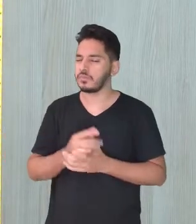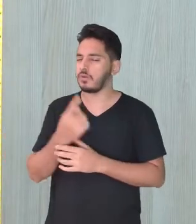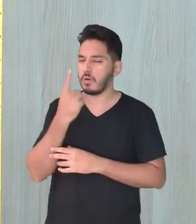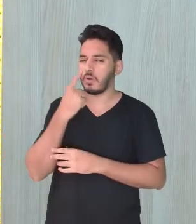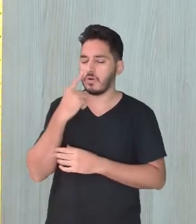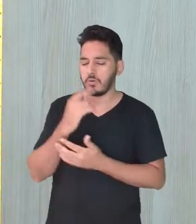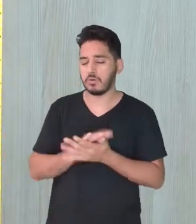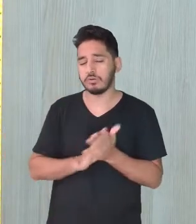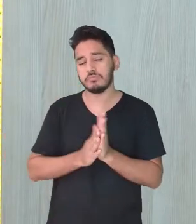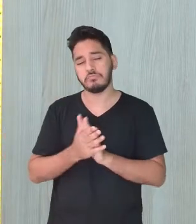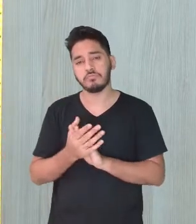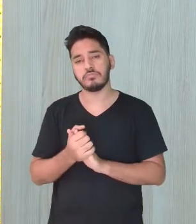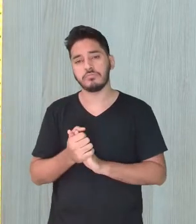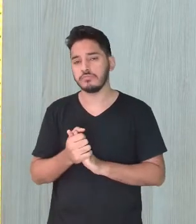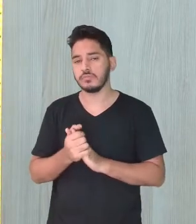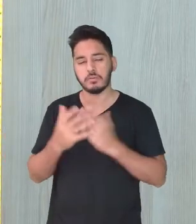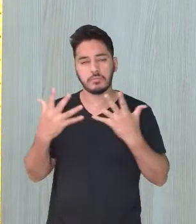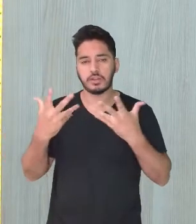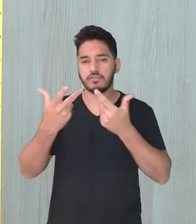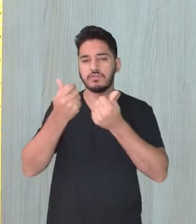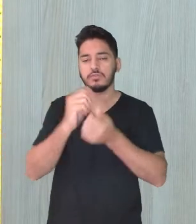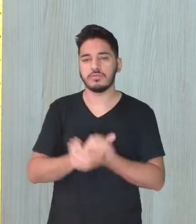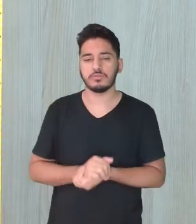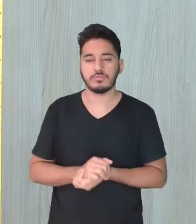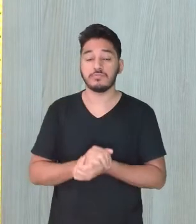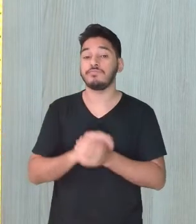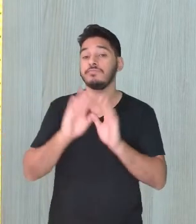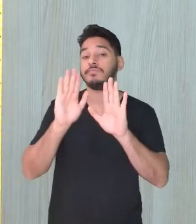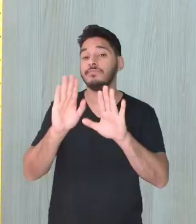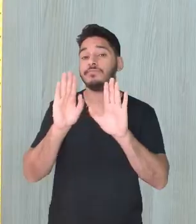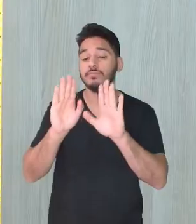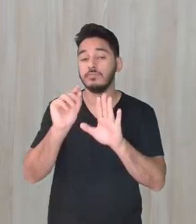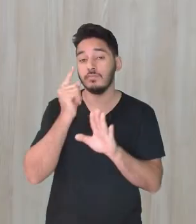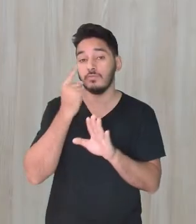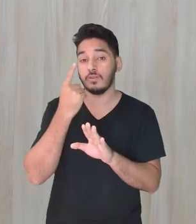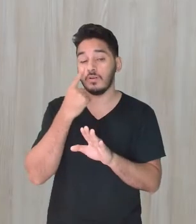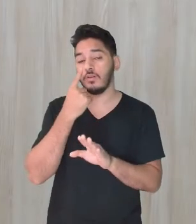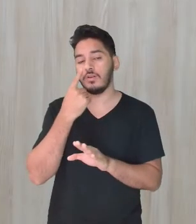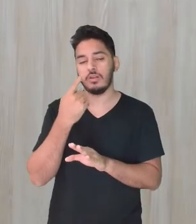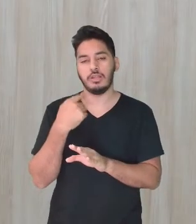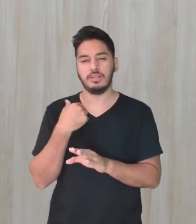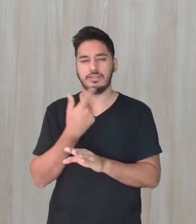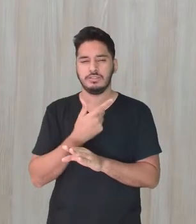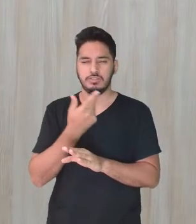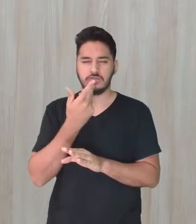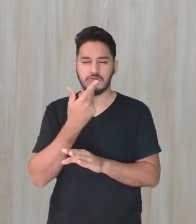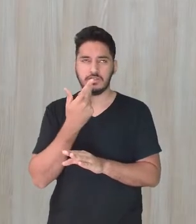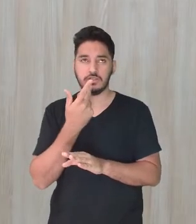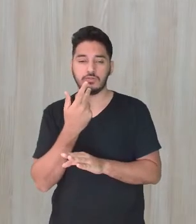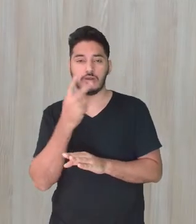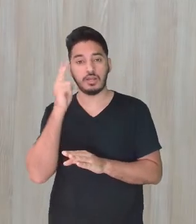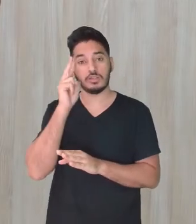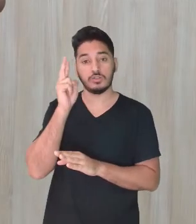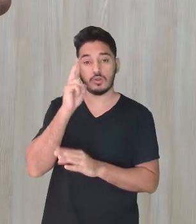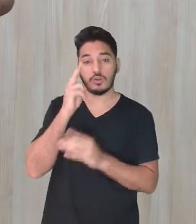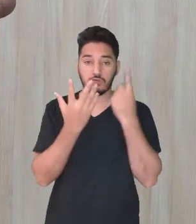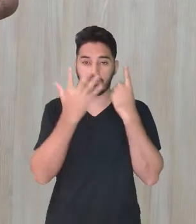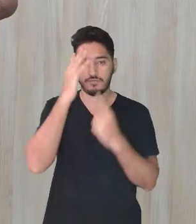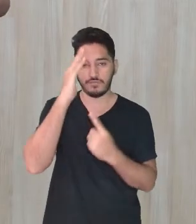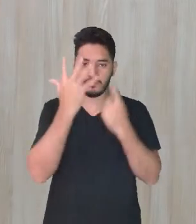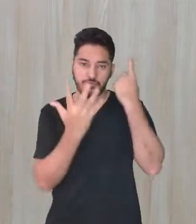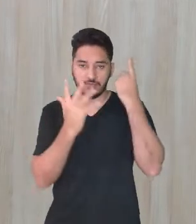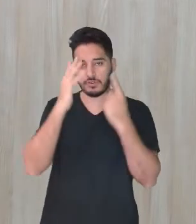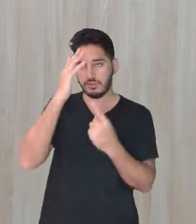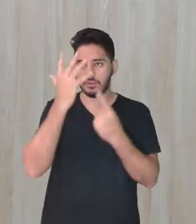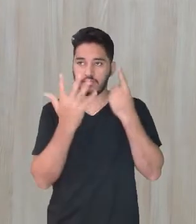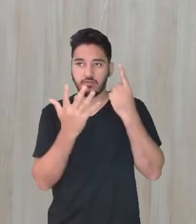gente, que coisa. Inclusive, a gente até olhando, por exemplo, a história do frevo, né?